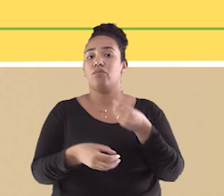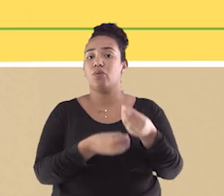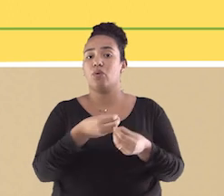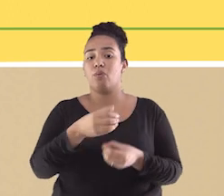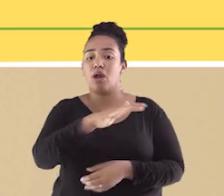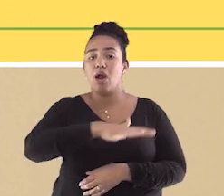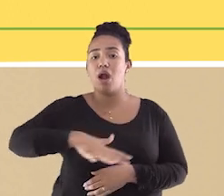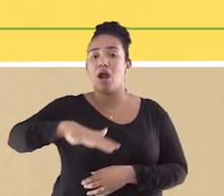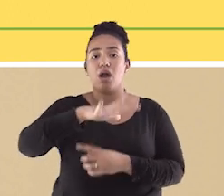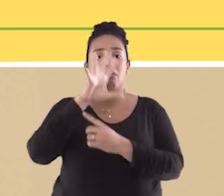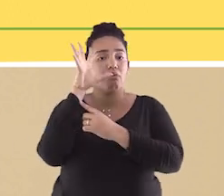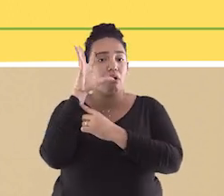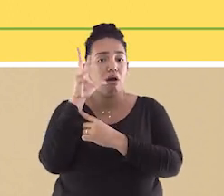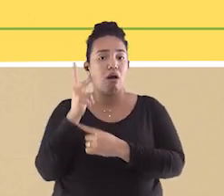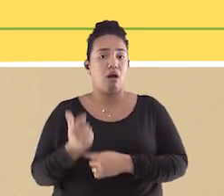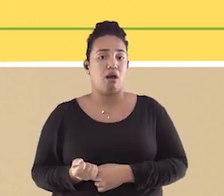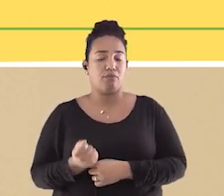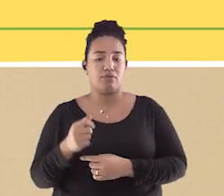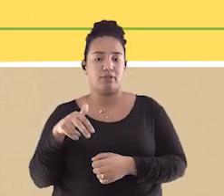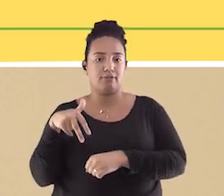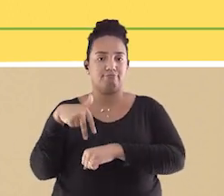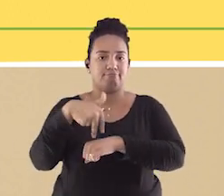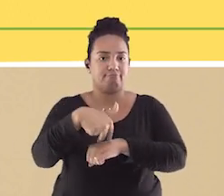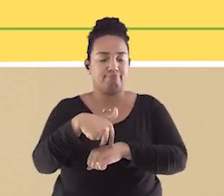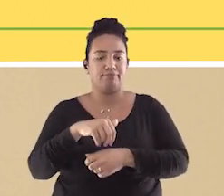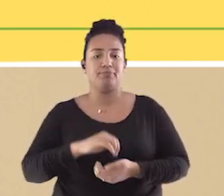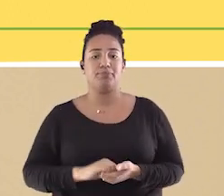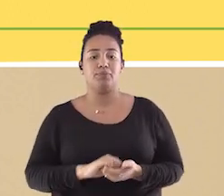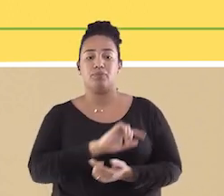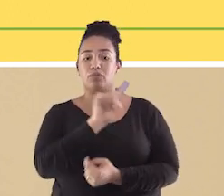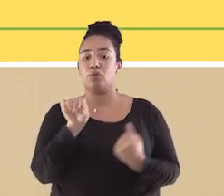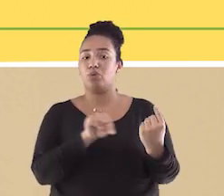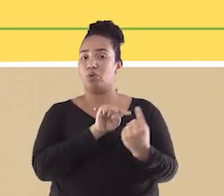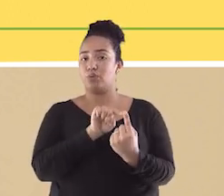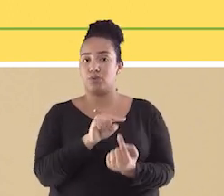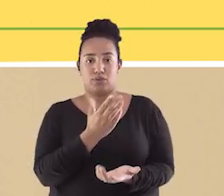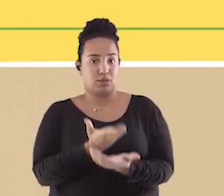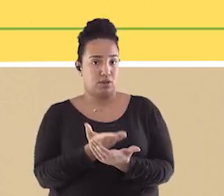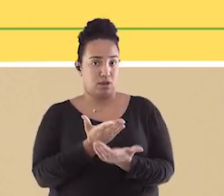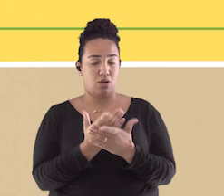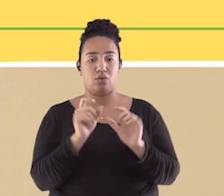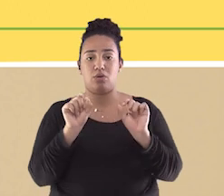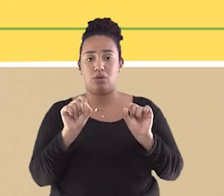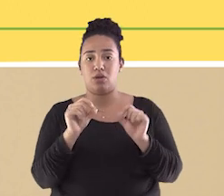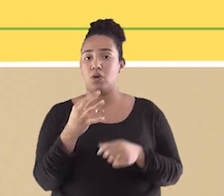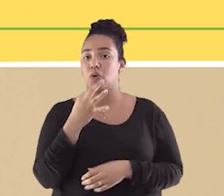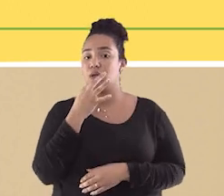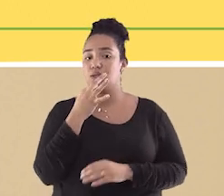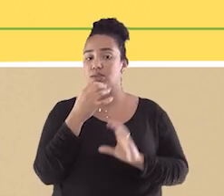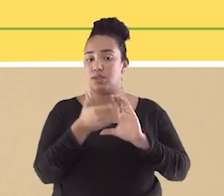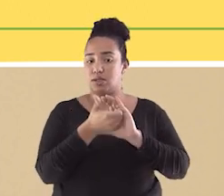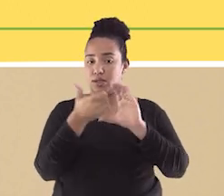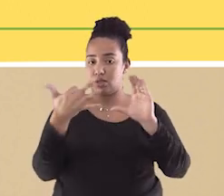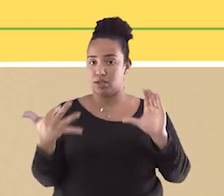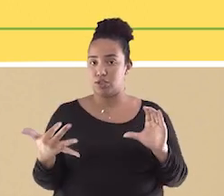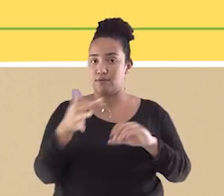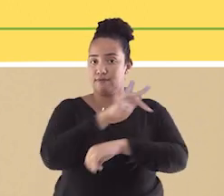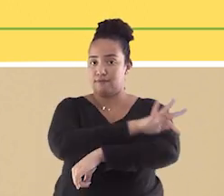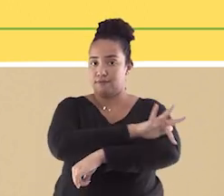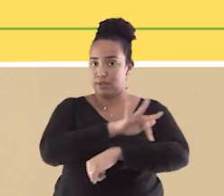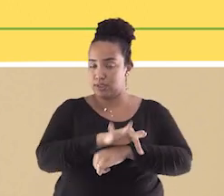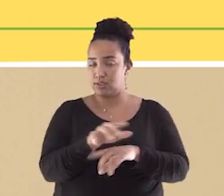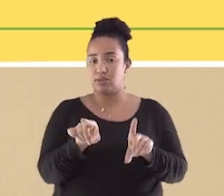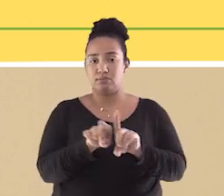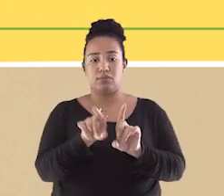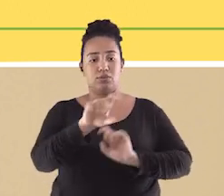da África e América, tendo como objetivo principal conhecer as características físicas e sociais